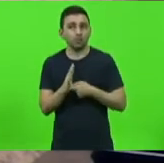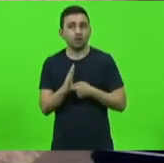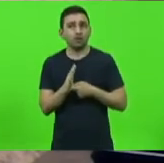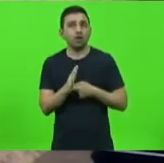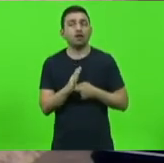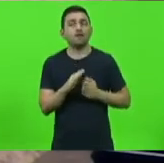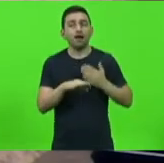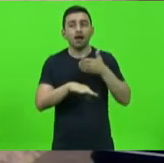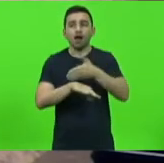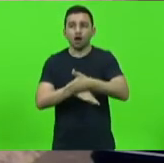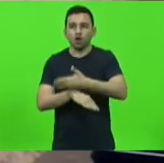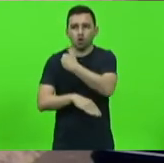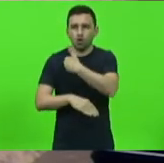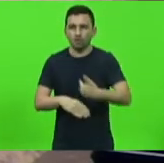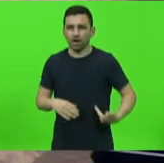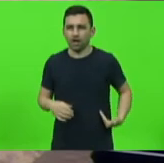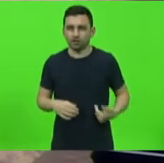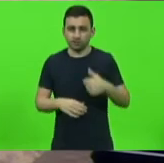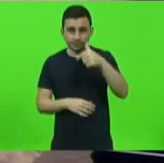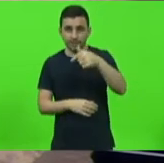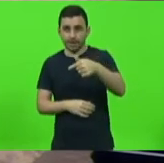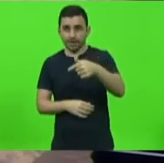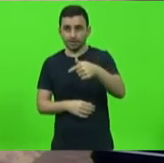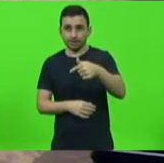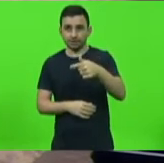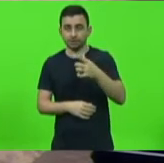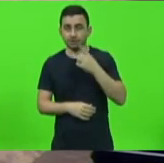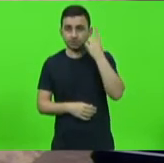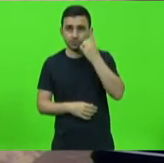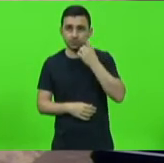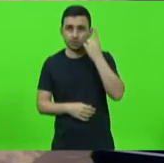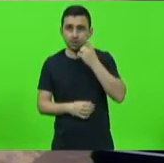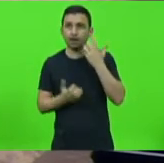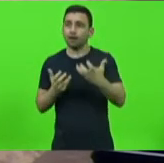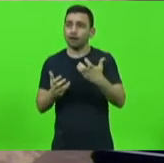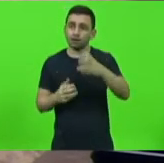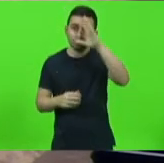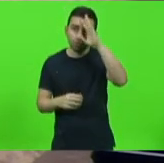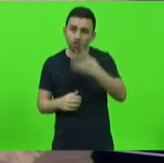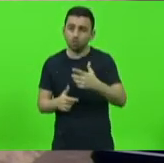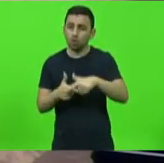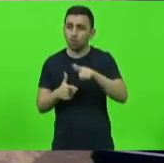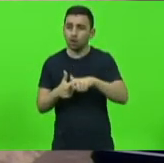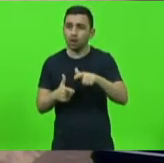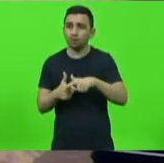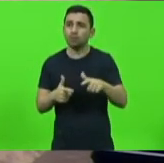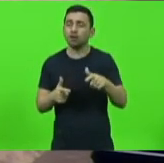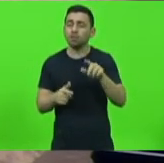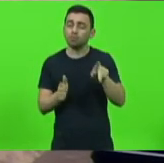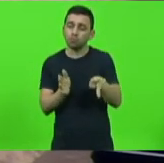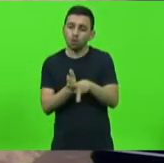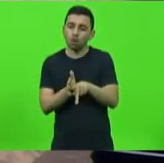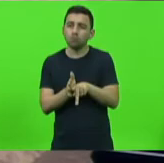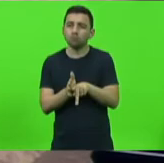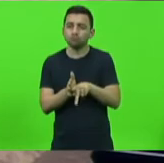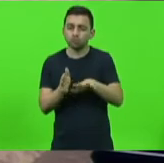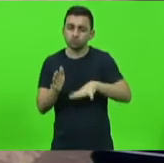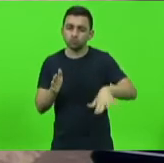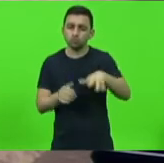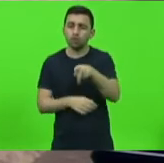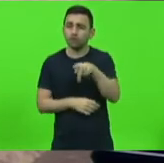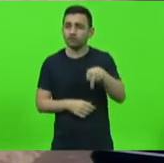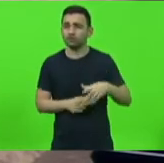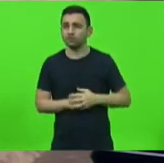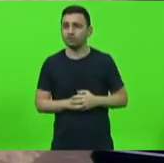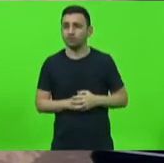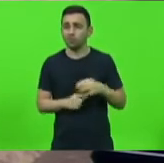para o governo, esses 7 deputados, porque nós queremos que resolva o problema do magistério, que não fizeram